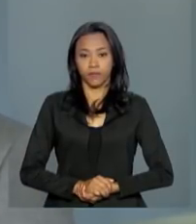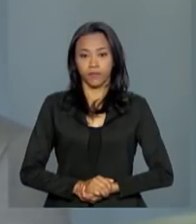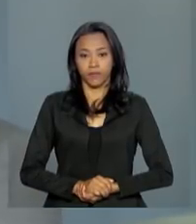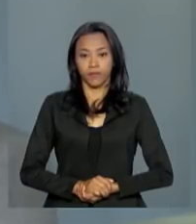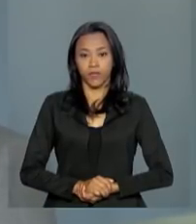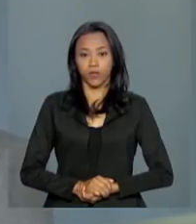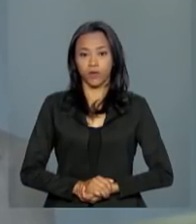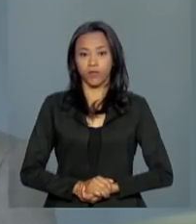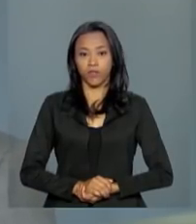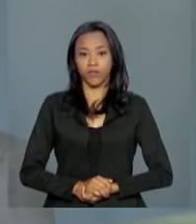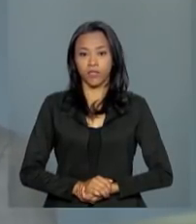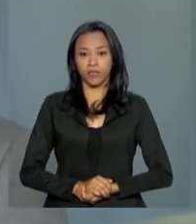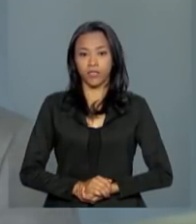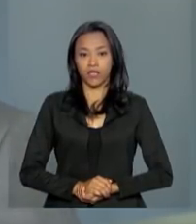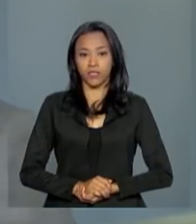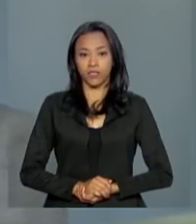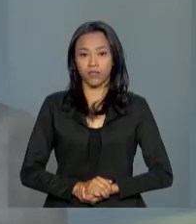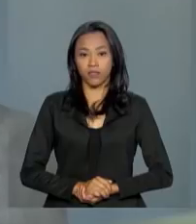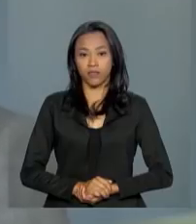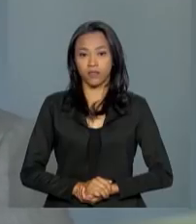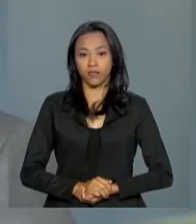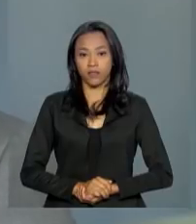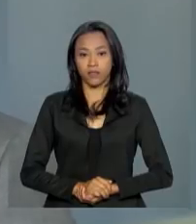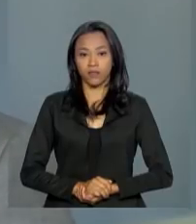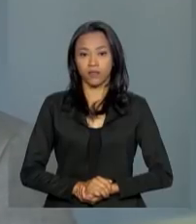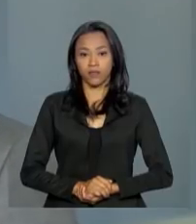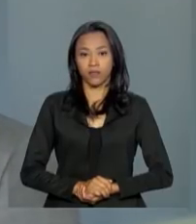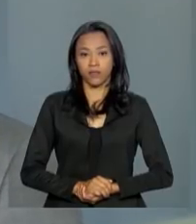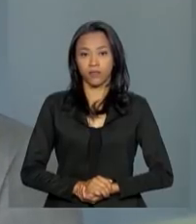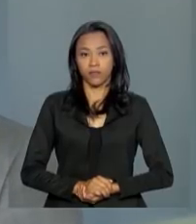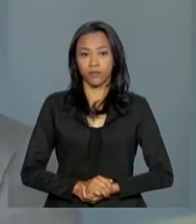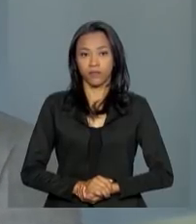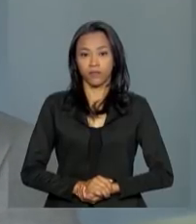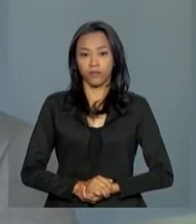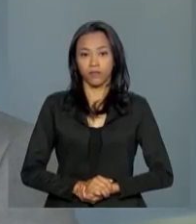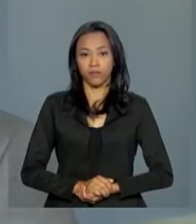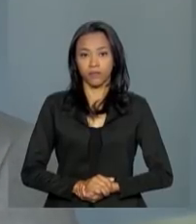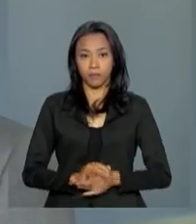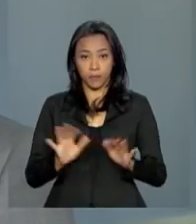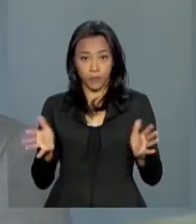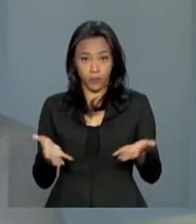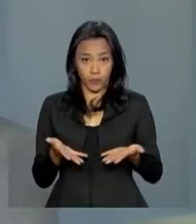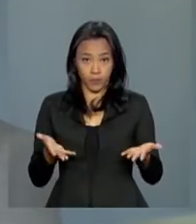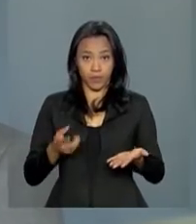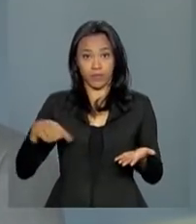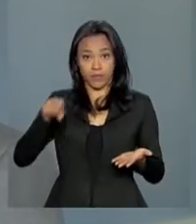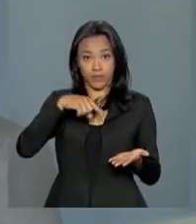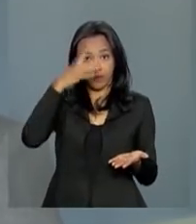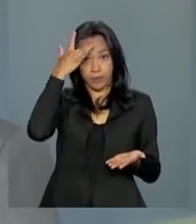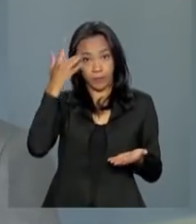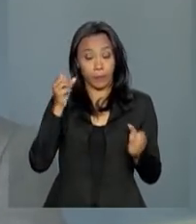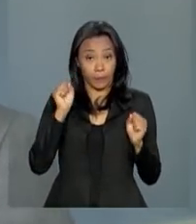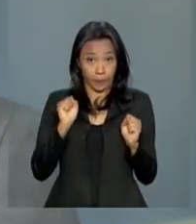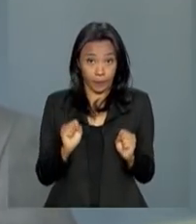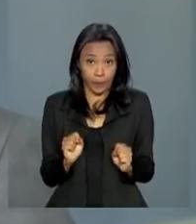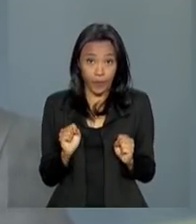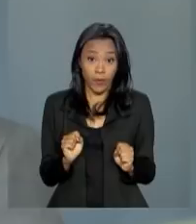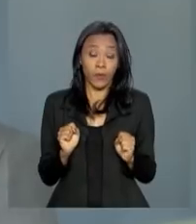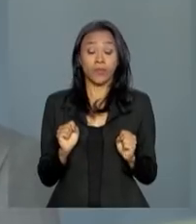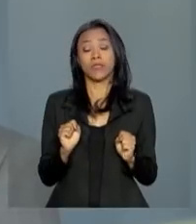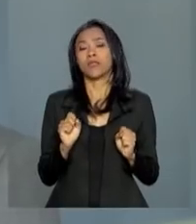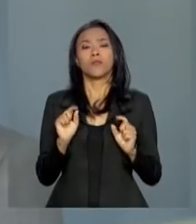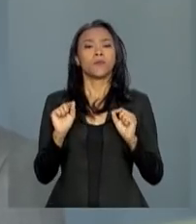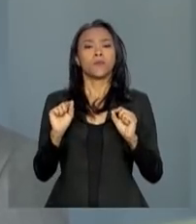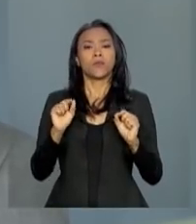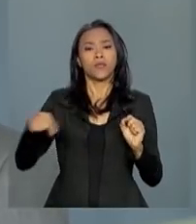aqueles que estavam no serviço público hoje essas pessoas que nunca realizaram um saque podem efetuar é todos os cotistas do